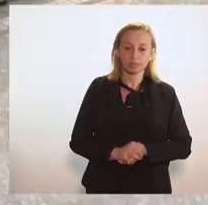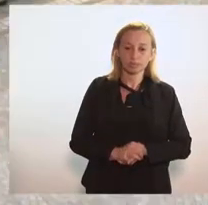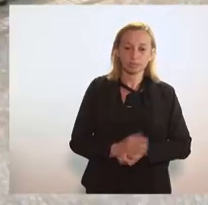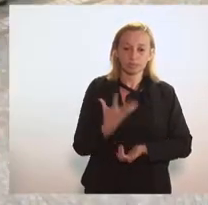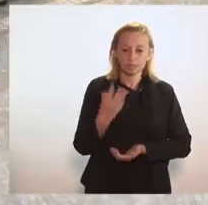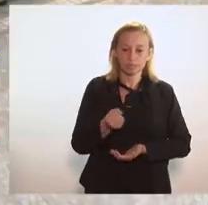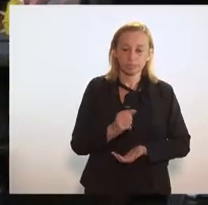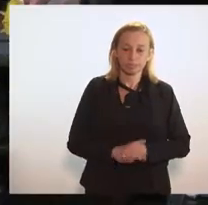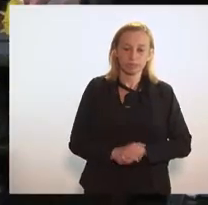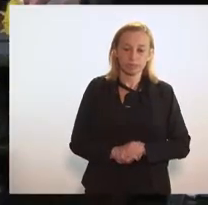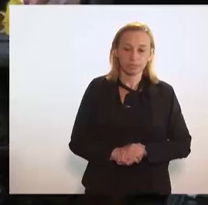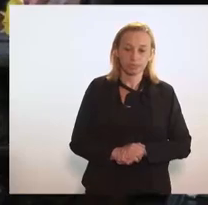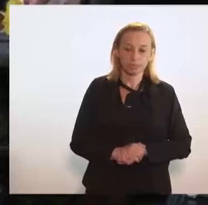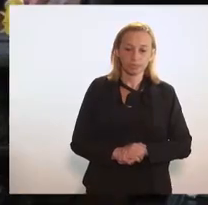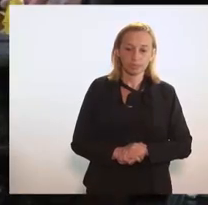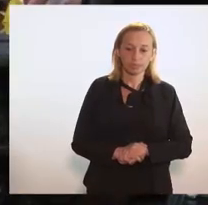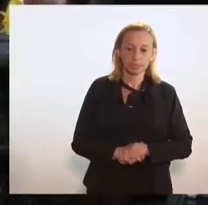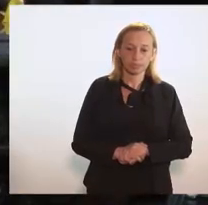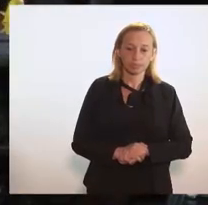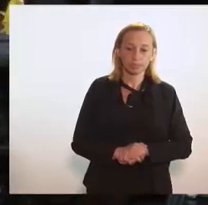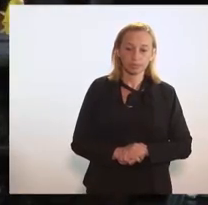é favorável à